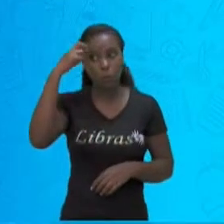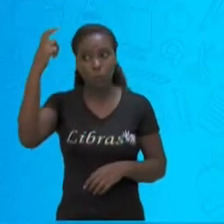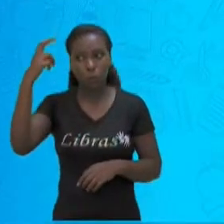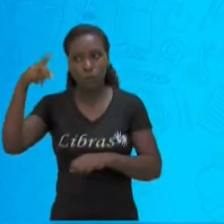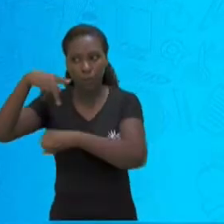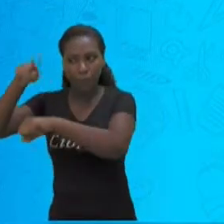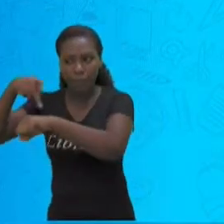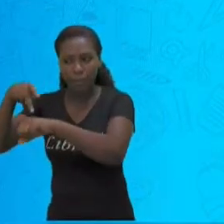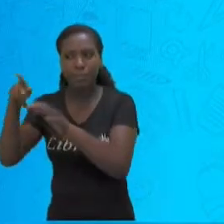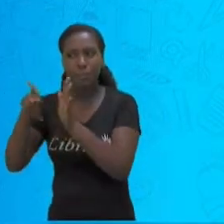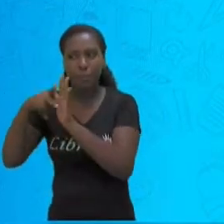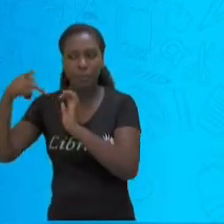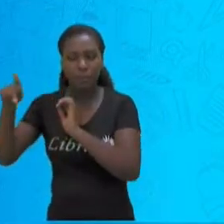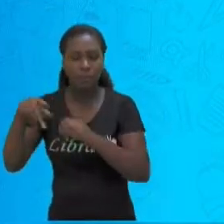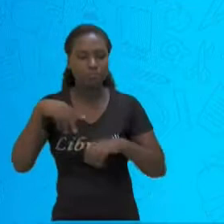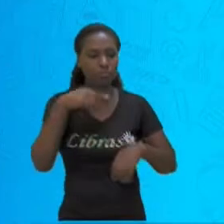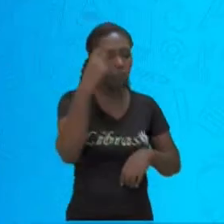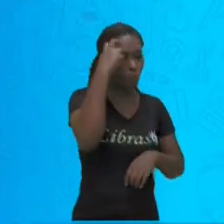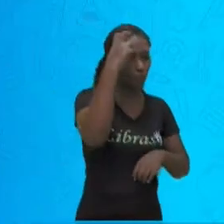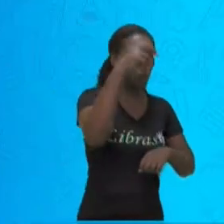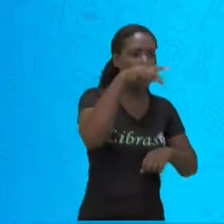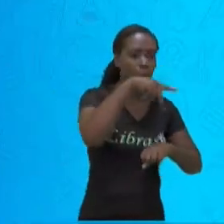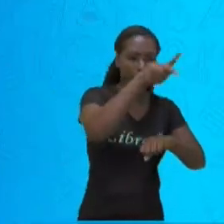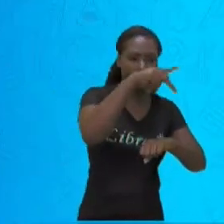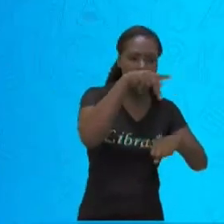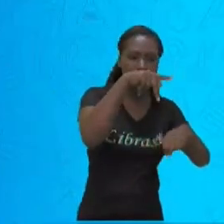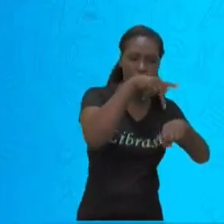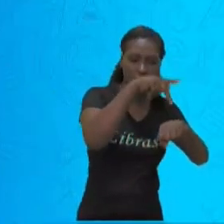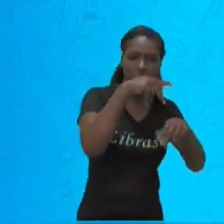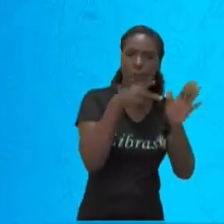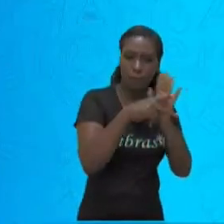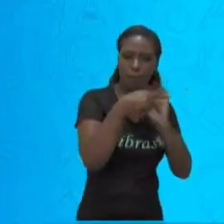uma série de hábitos, costumes.